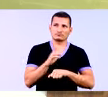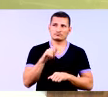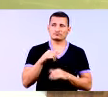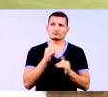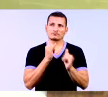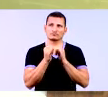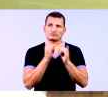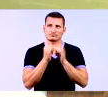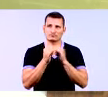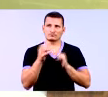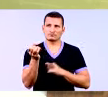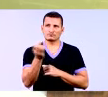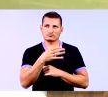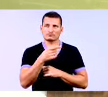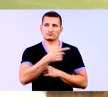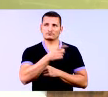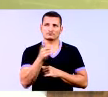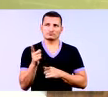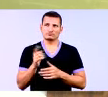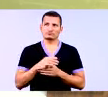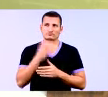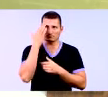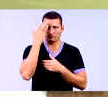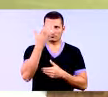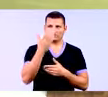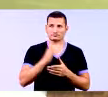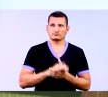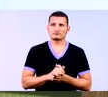informações inovadoras aí para vocês. Muito obrigado, tá?